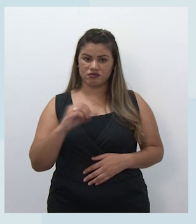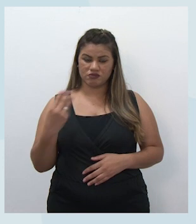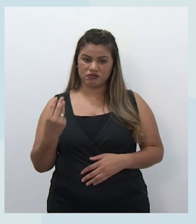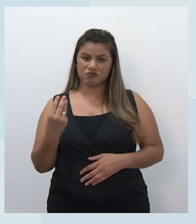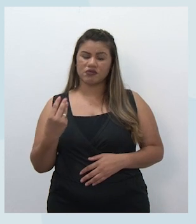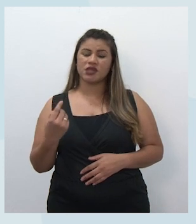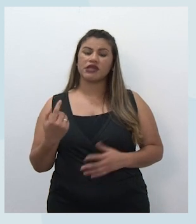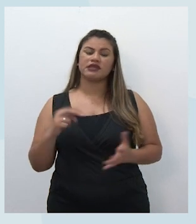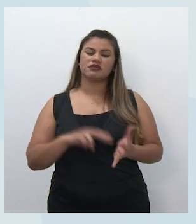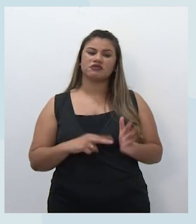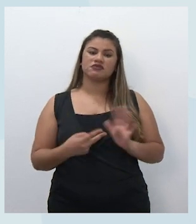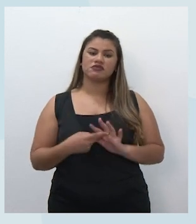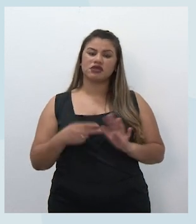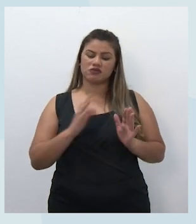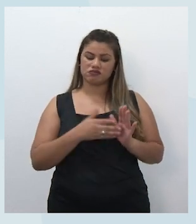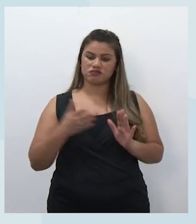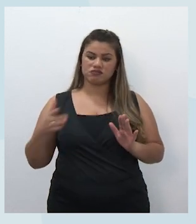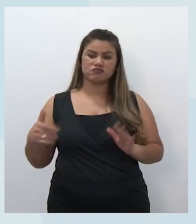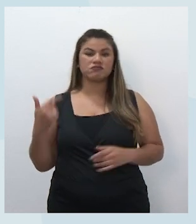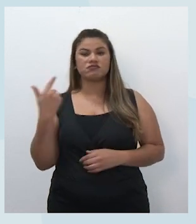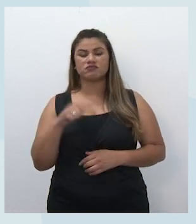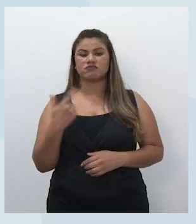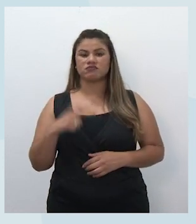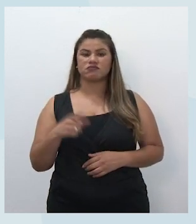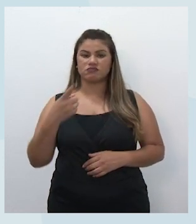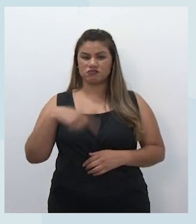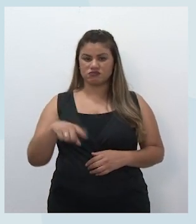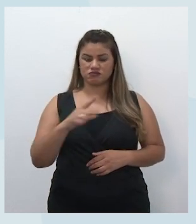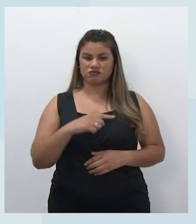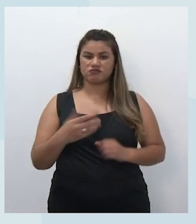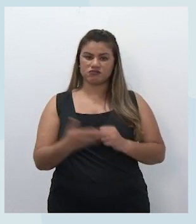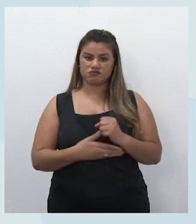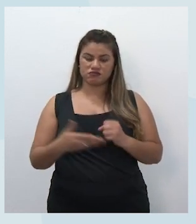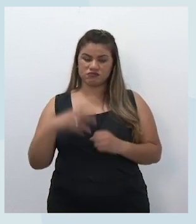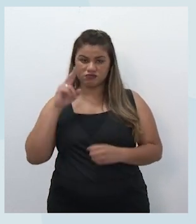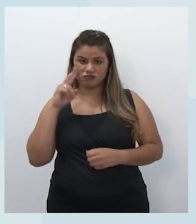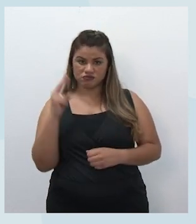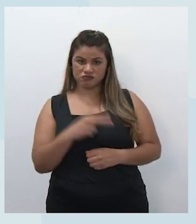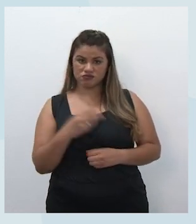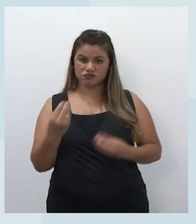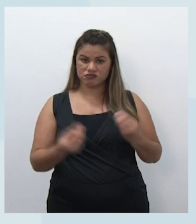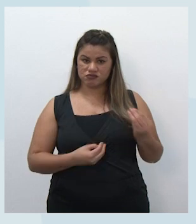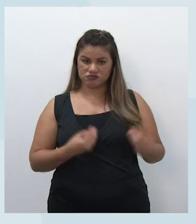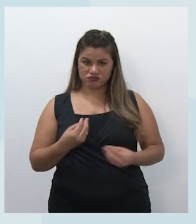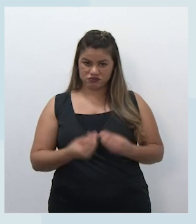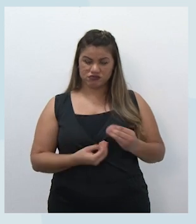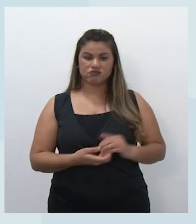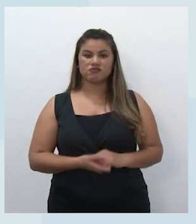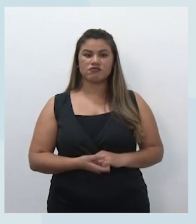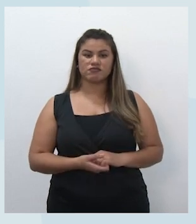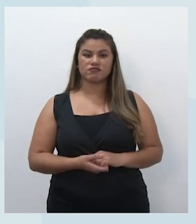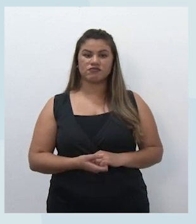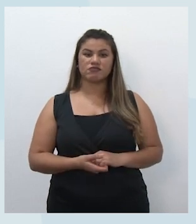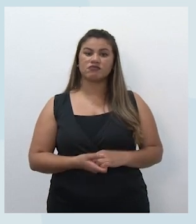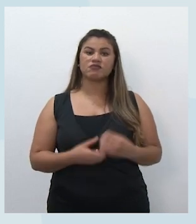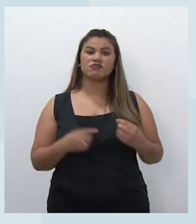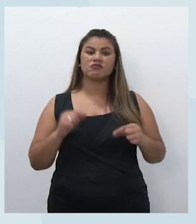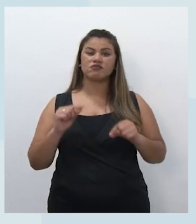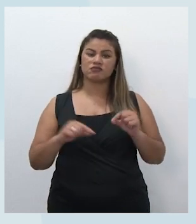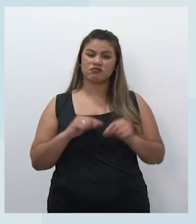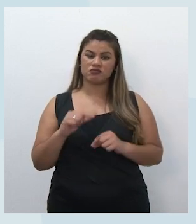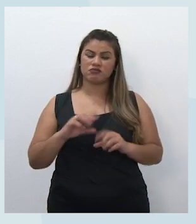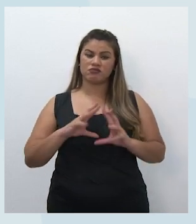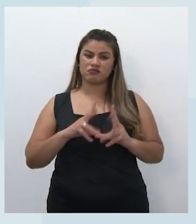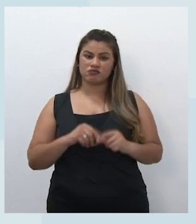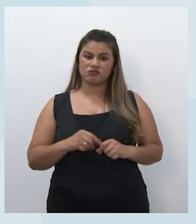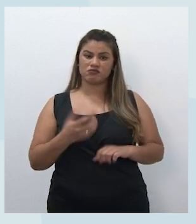está posta no organizador, né? Depois vocês vão receber a matriz e vocês vão verificar como é que foi feita essa construção. Ou seja, todos os componentes